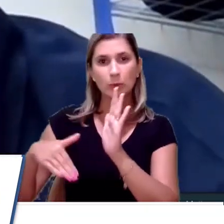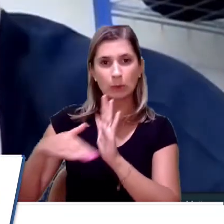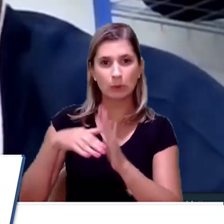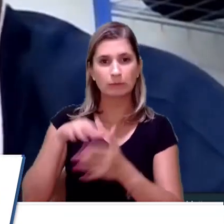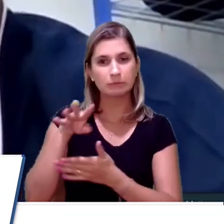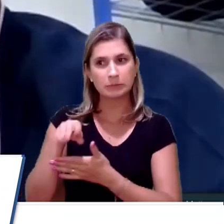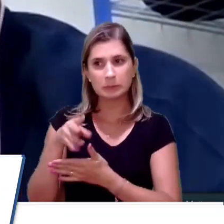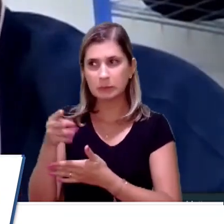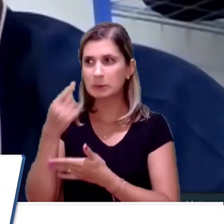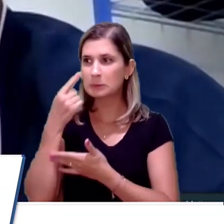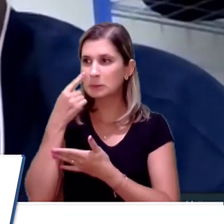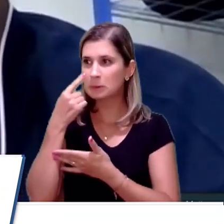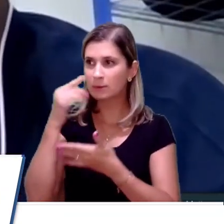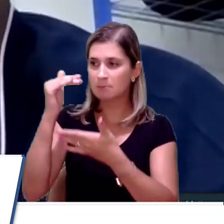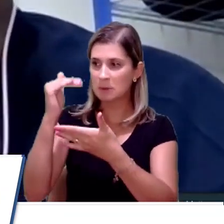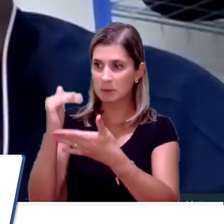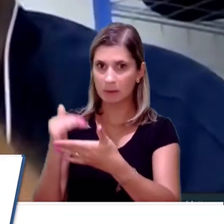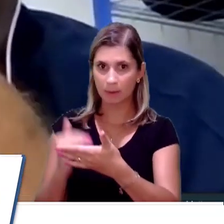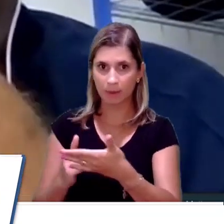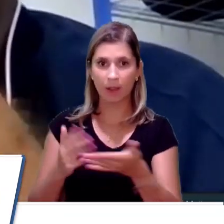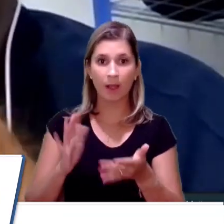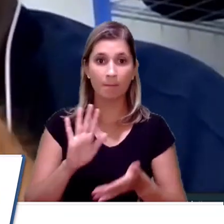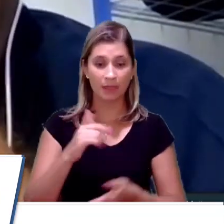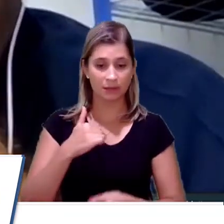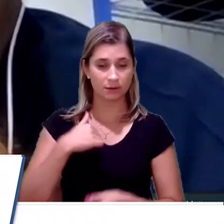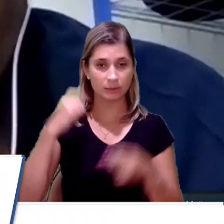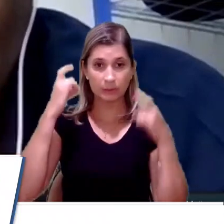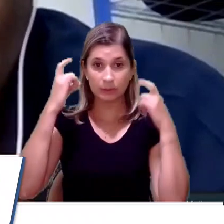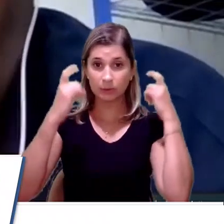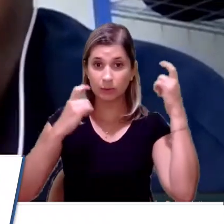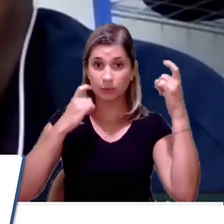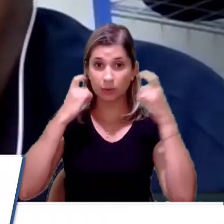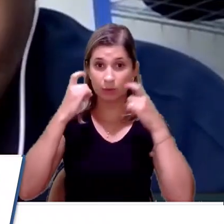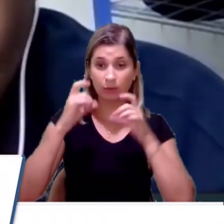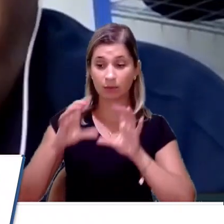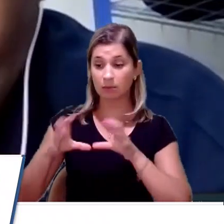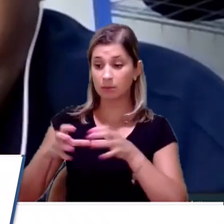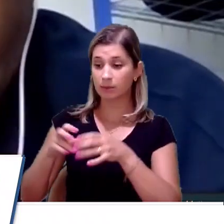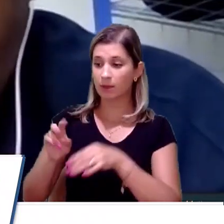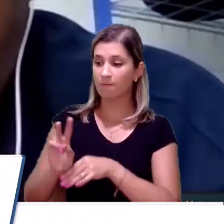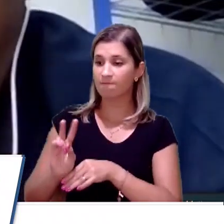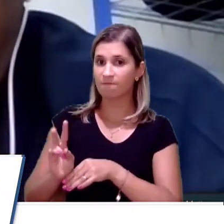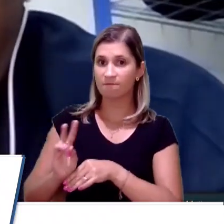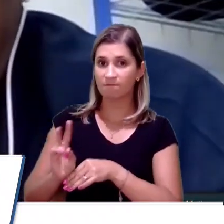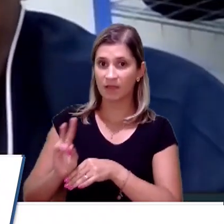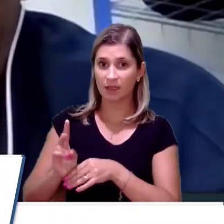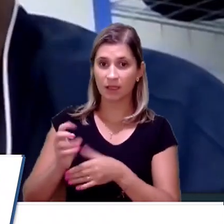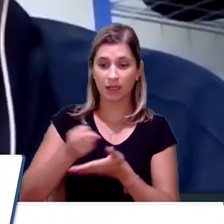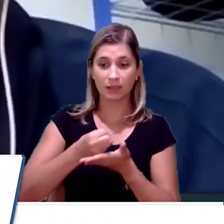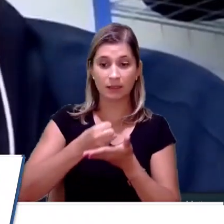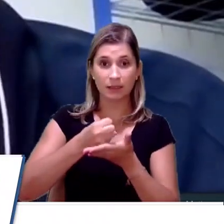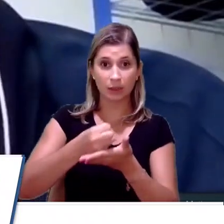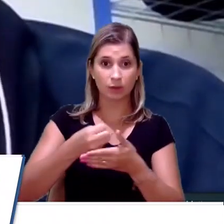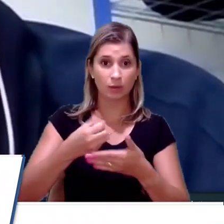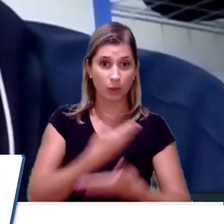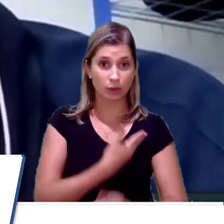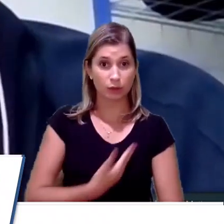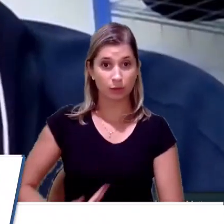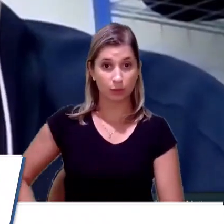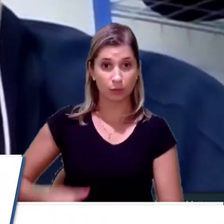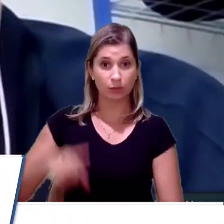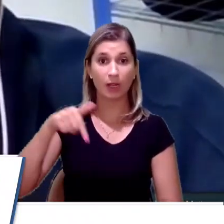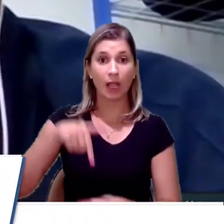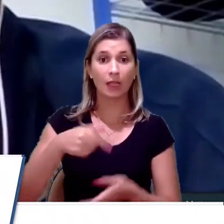preocupado com o órgão que fiscaliza o transporte público na nossa cidade. Óbvio que a